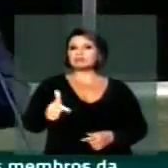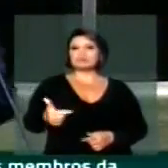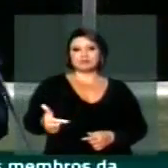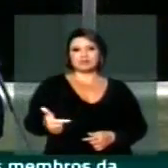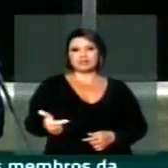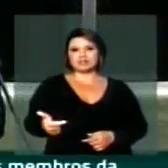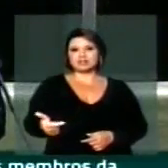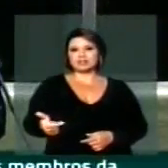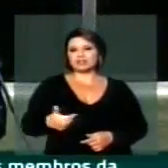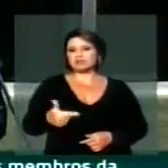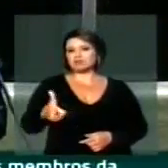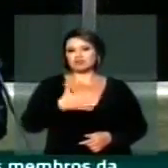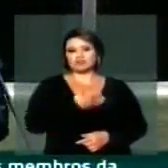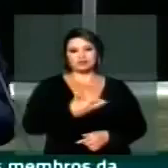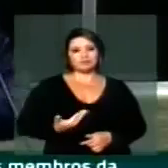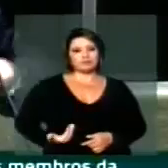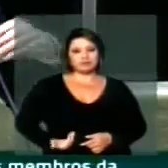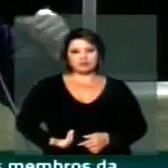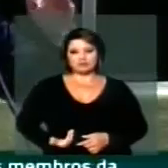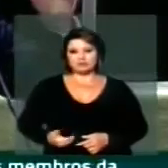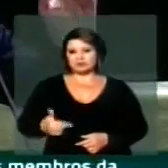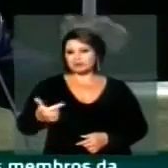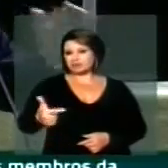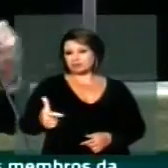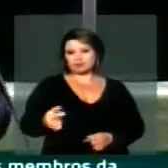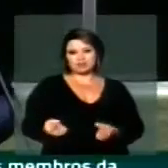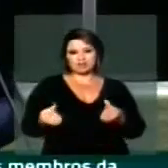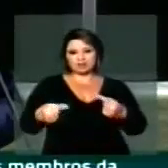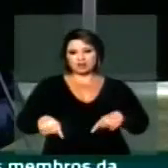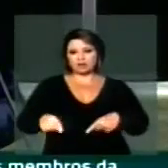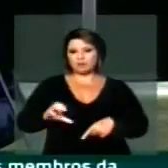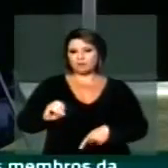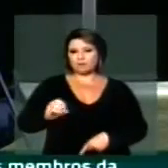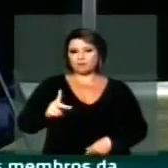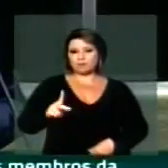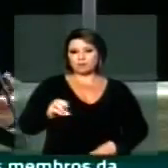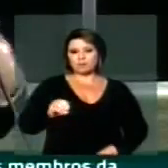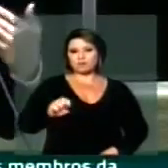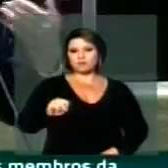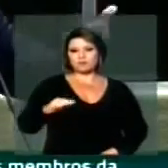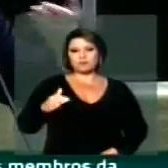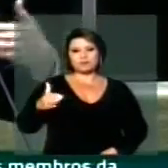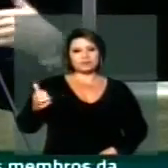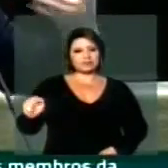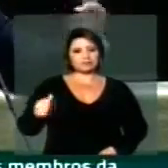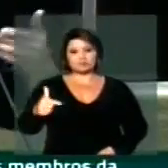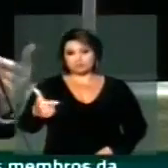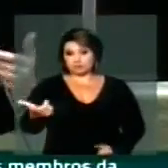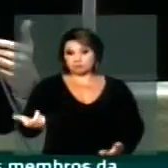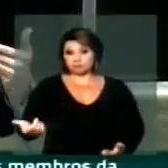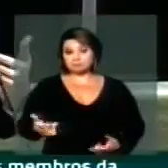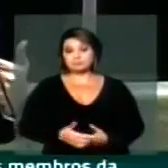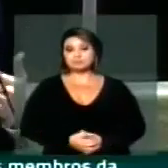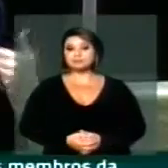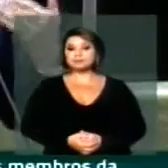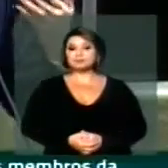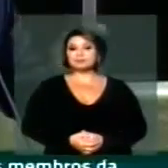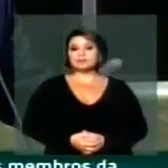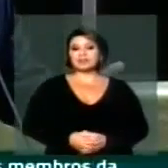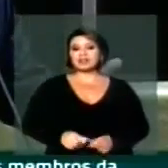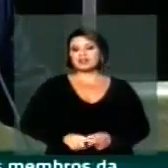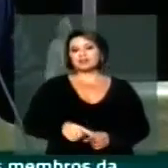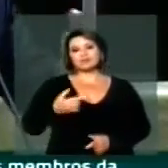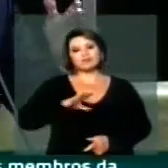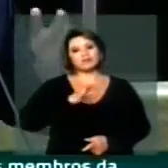havia base do governo, não havia oposição. Eu nunca tive nem coragem, nem